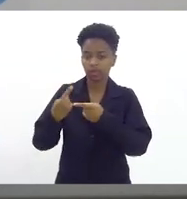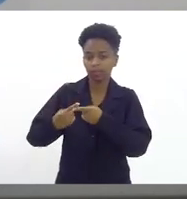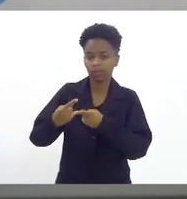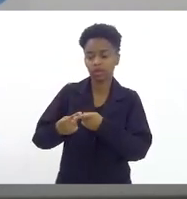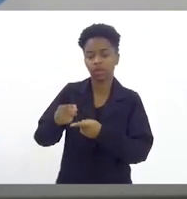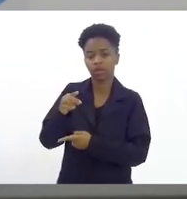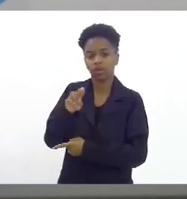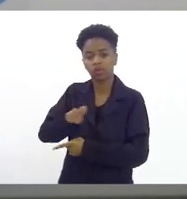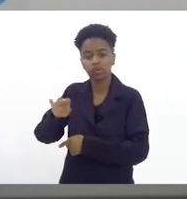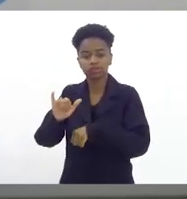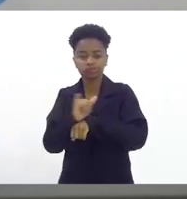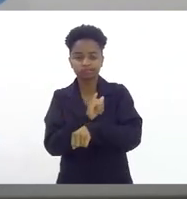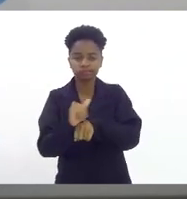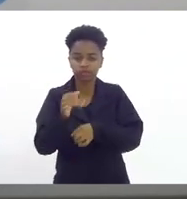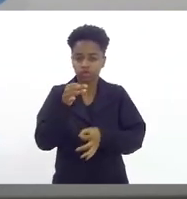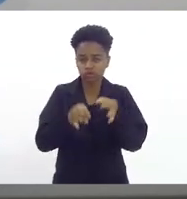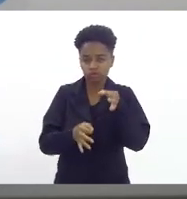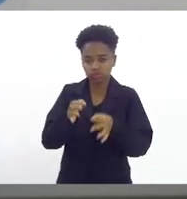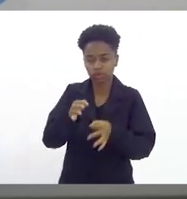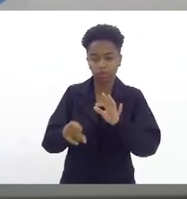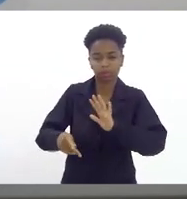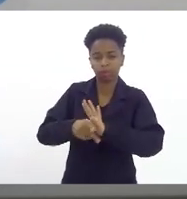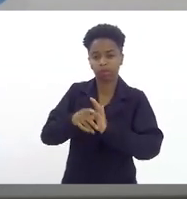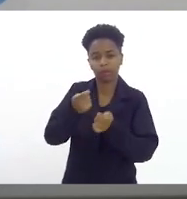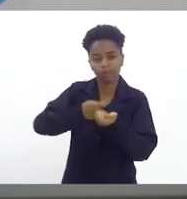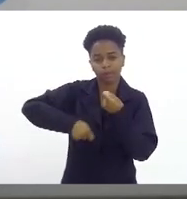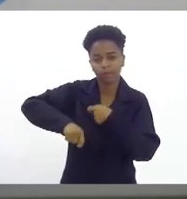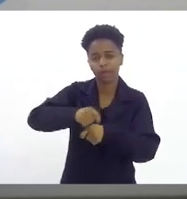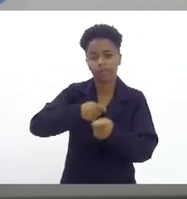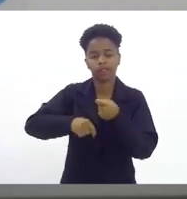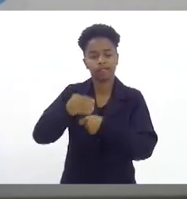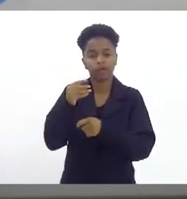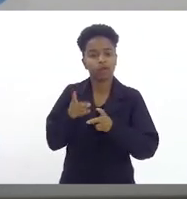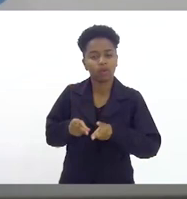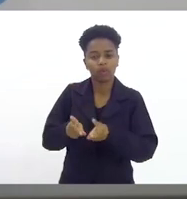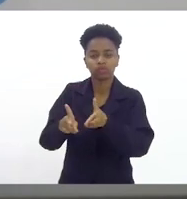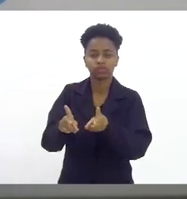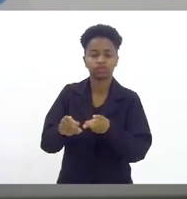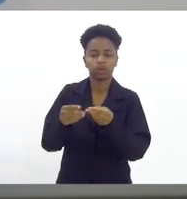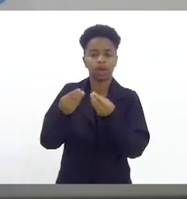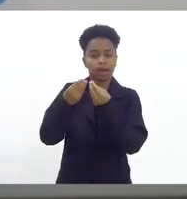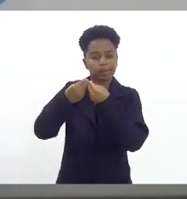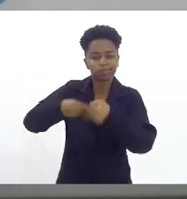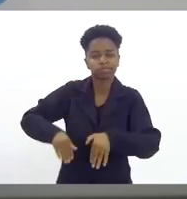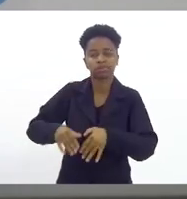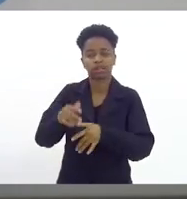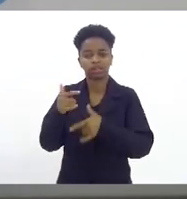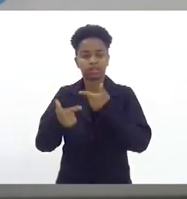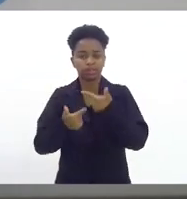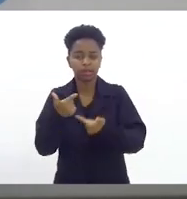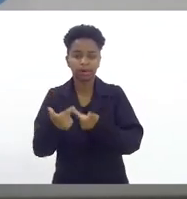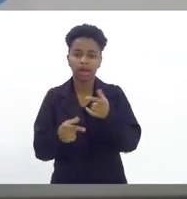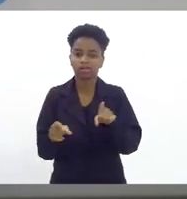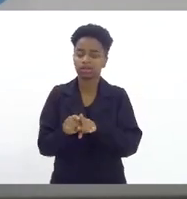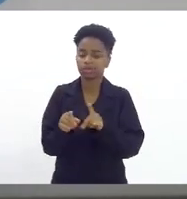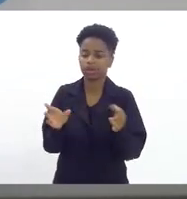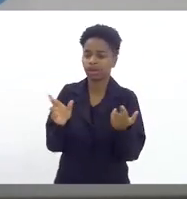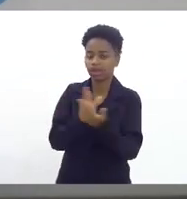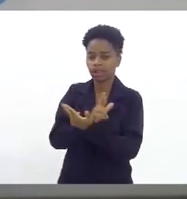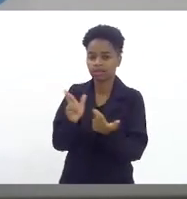utilizado de manobra jurídicas do poder econômico para continuar precarizando tanto as relações